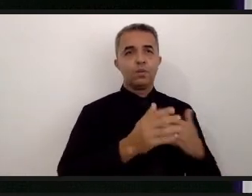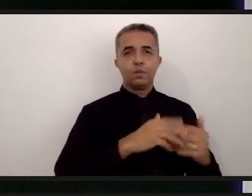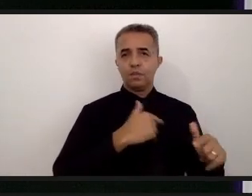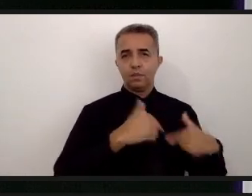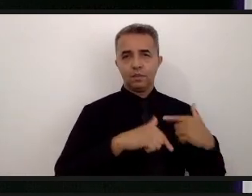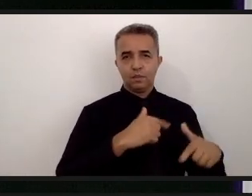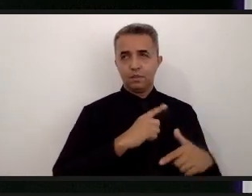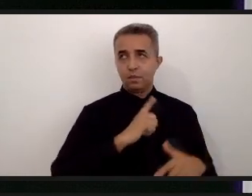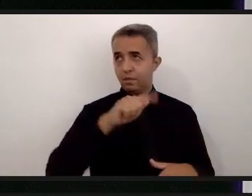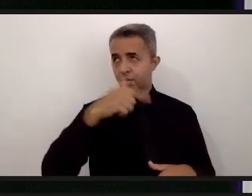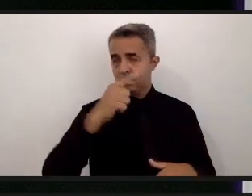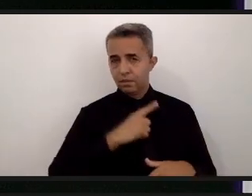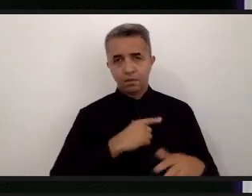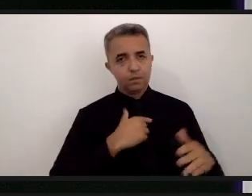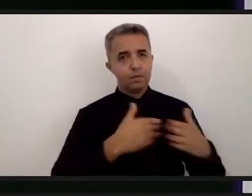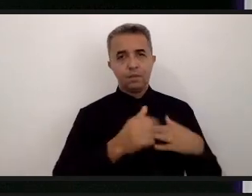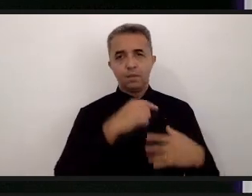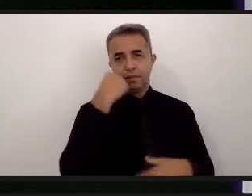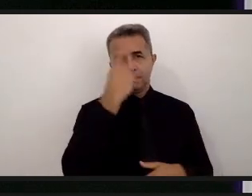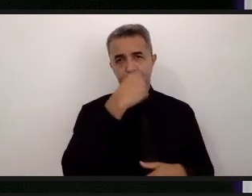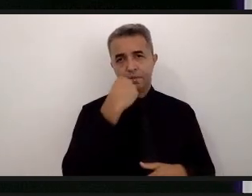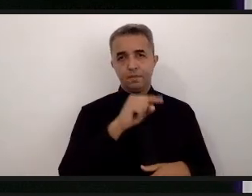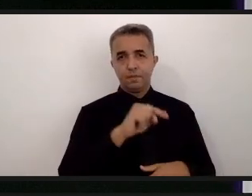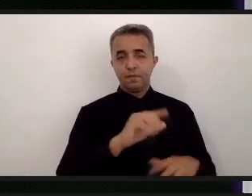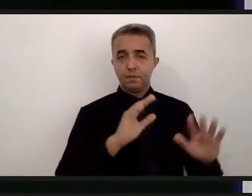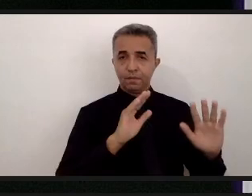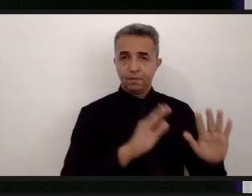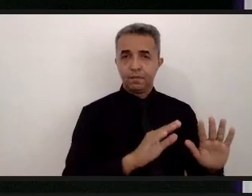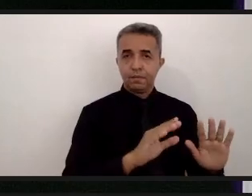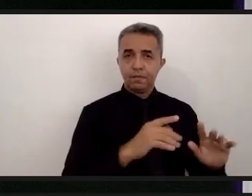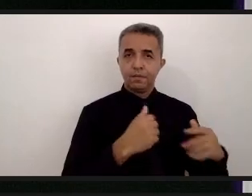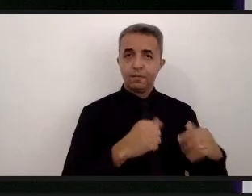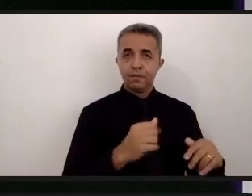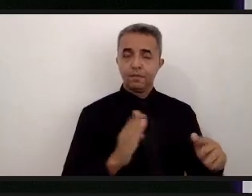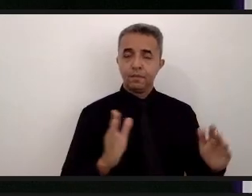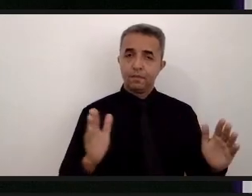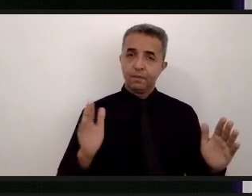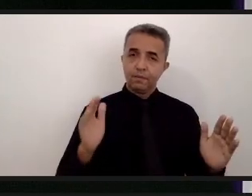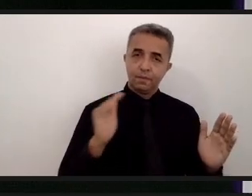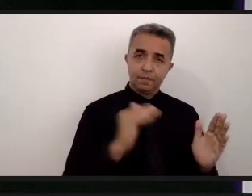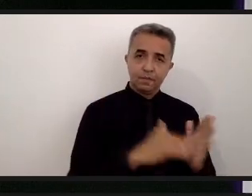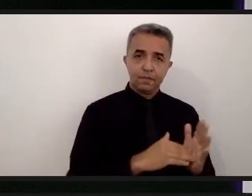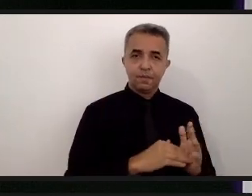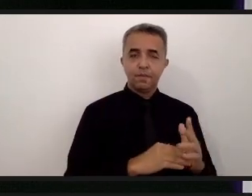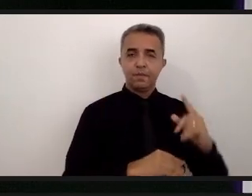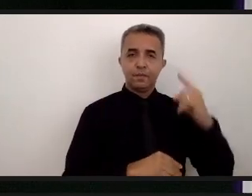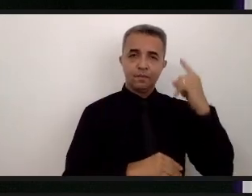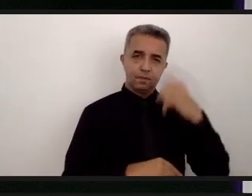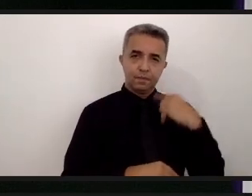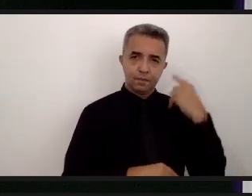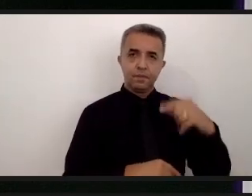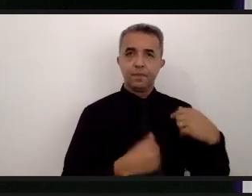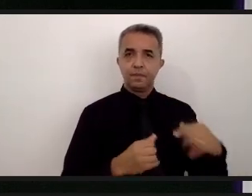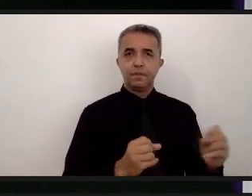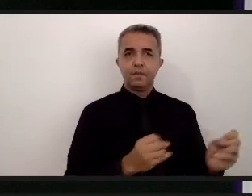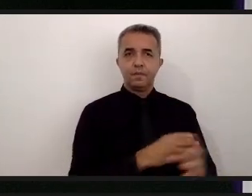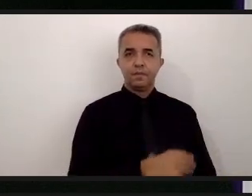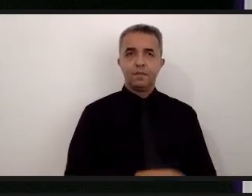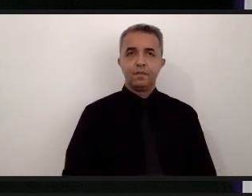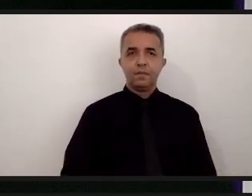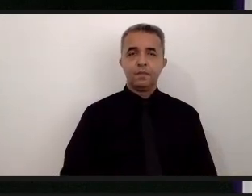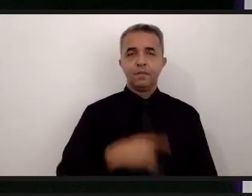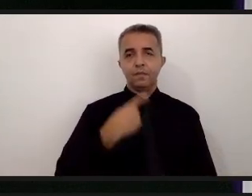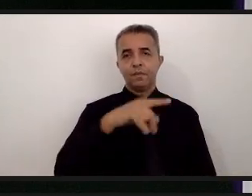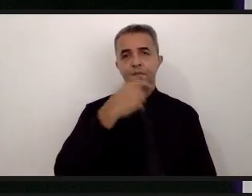cumprir a sua carga horária, até você terminar aquele turno. Não importa se sua mãe passa